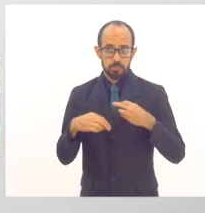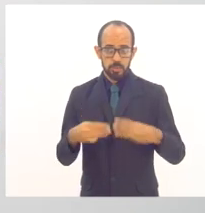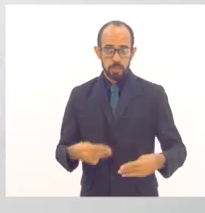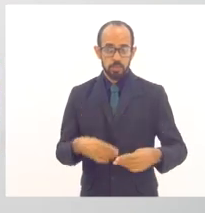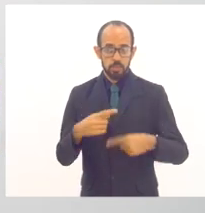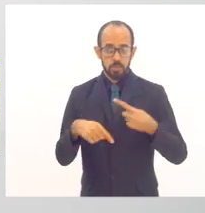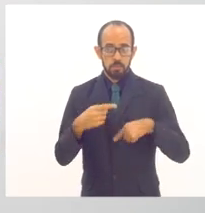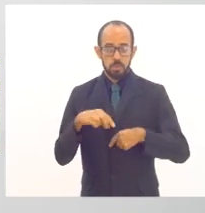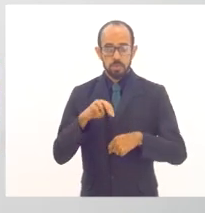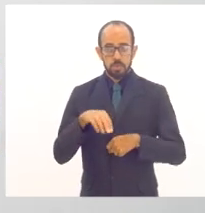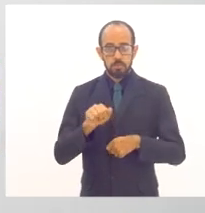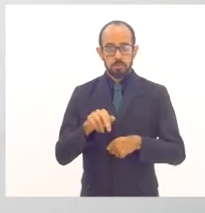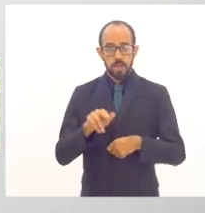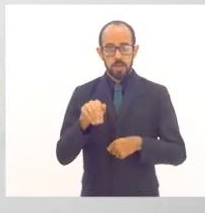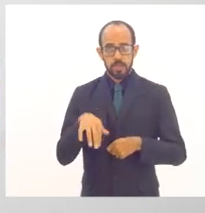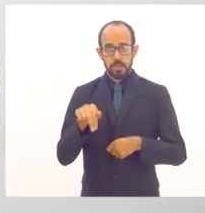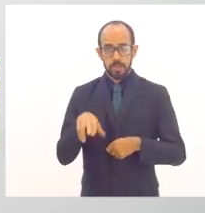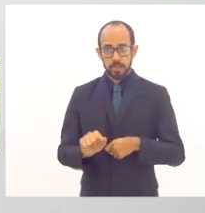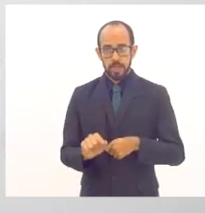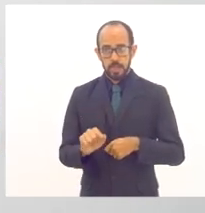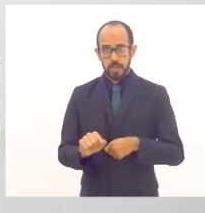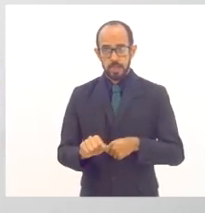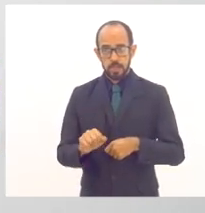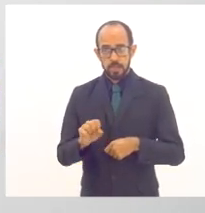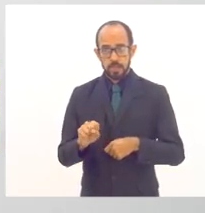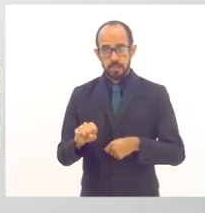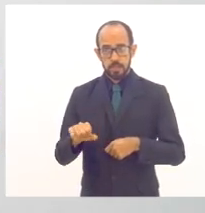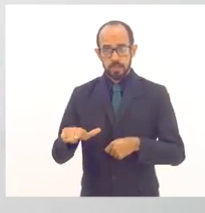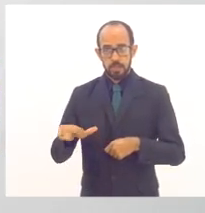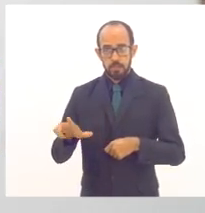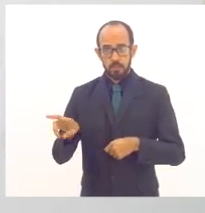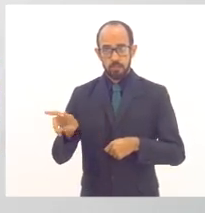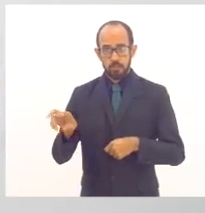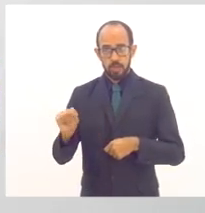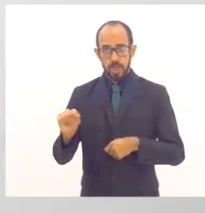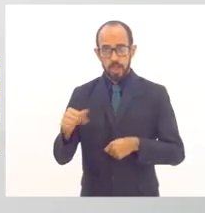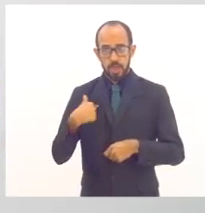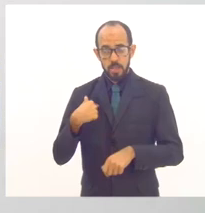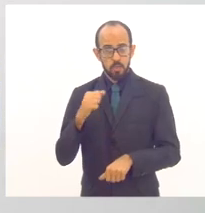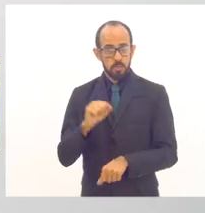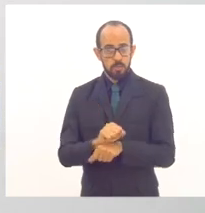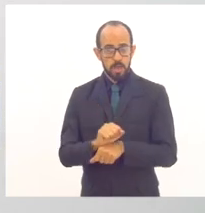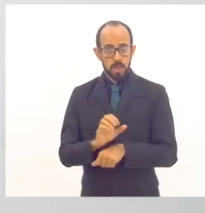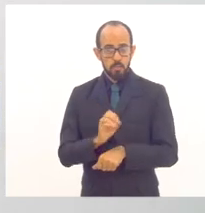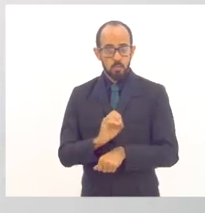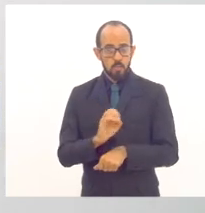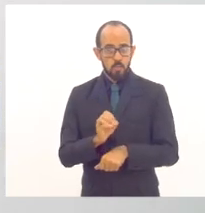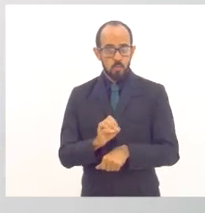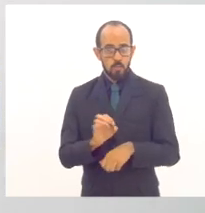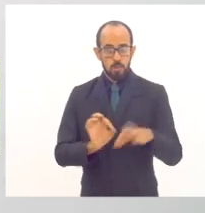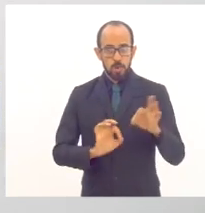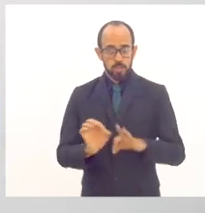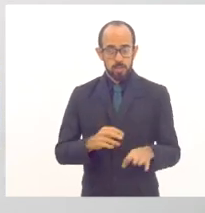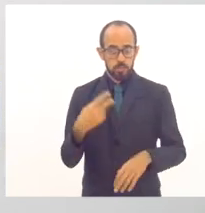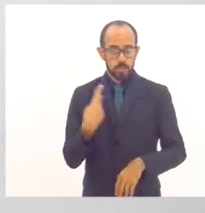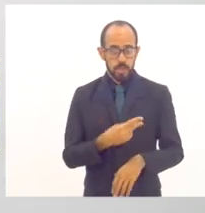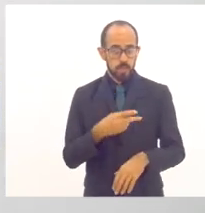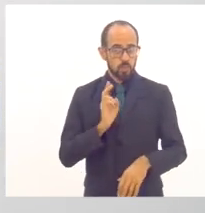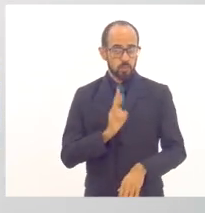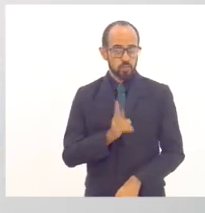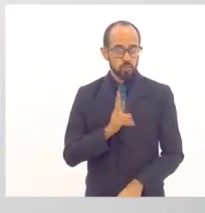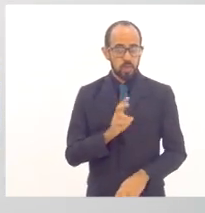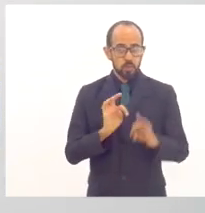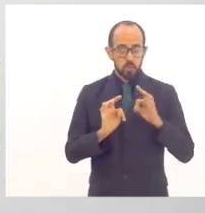Silva, que foi uma excelente ministra de meio ambiente. Eu não interrompi um único projeto da Marina. Continuei